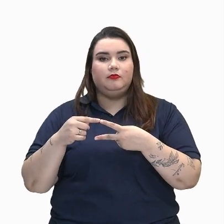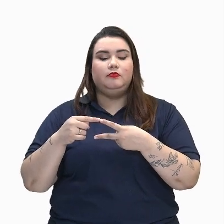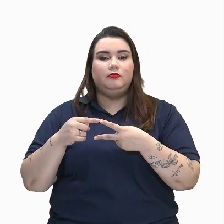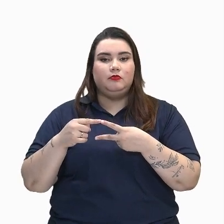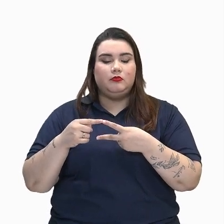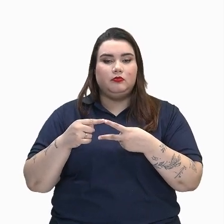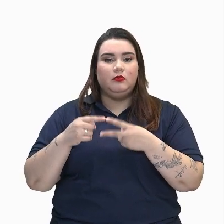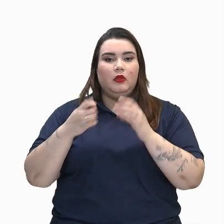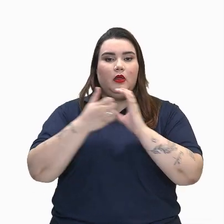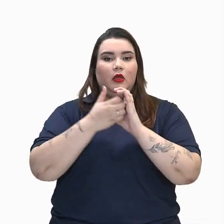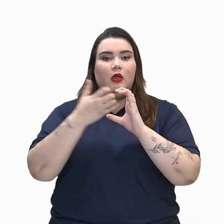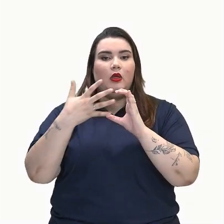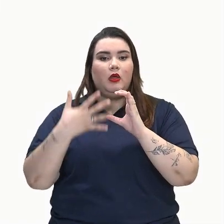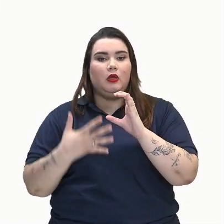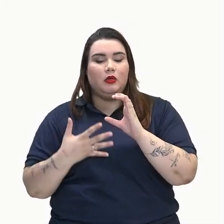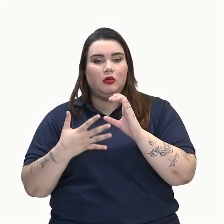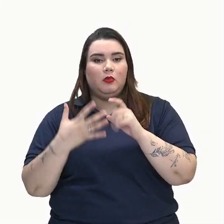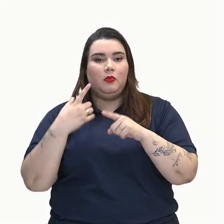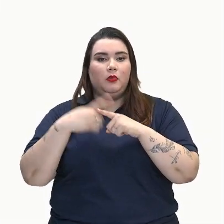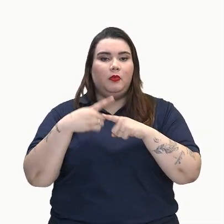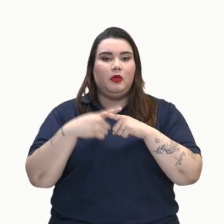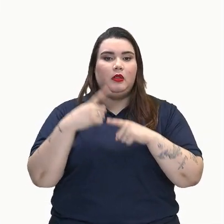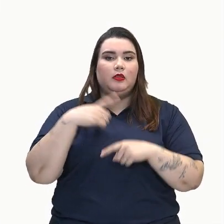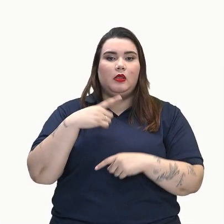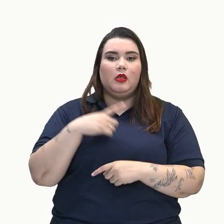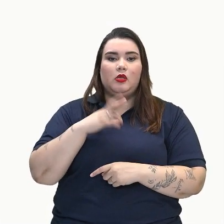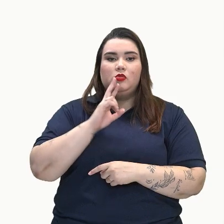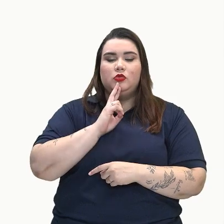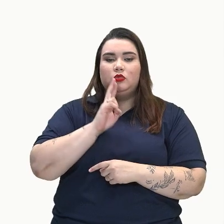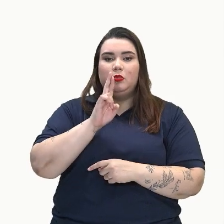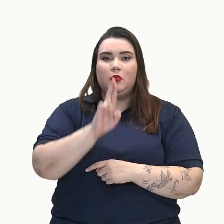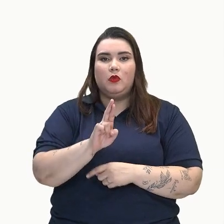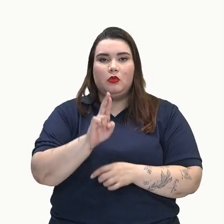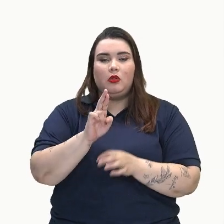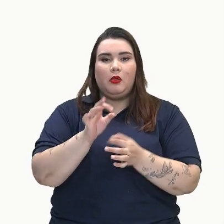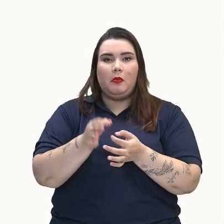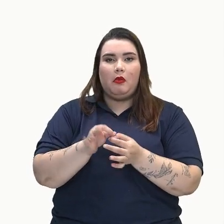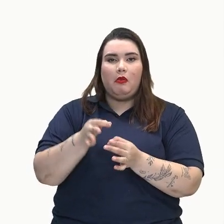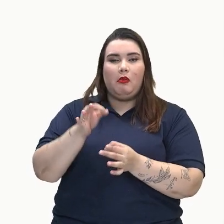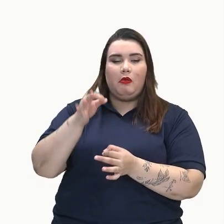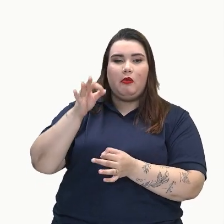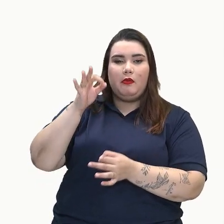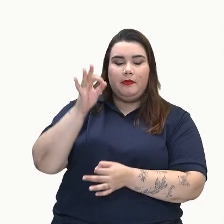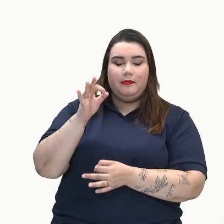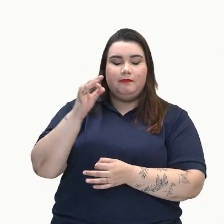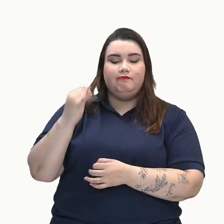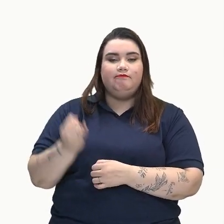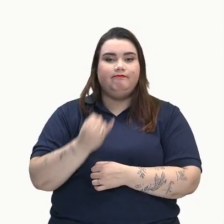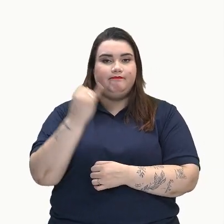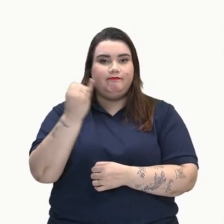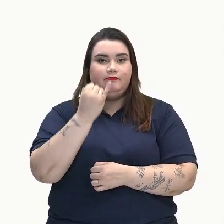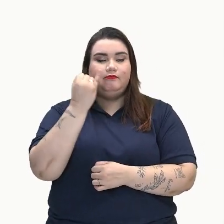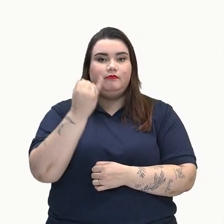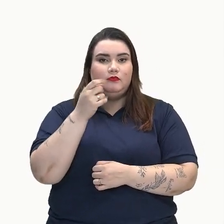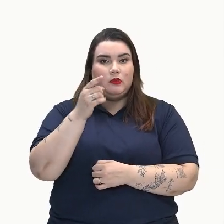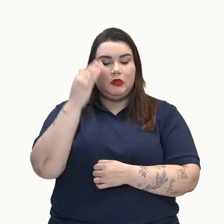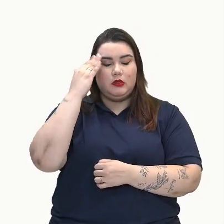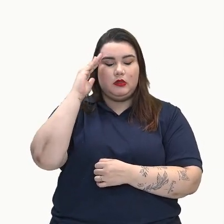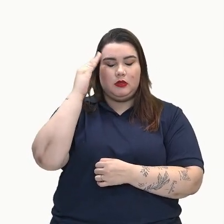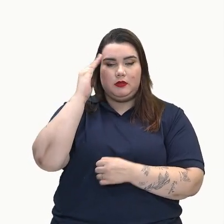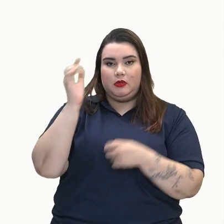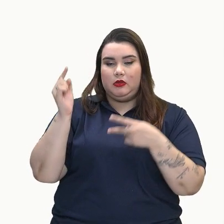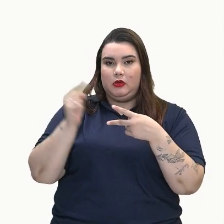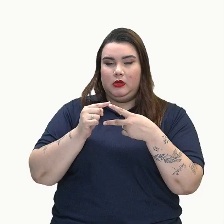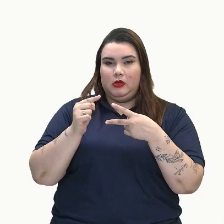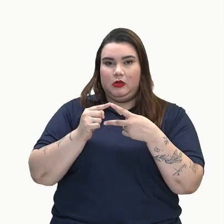se caracterizam por promoverem respostas longas. Isso aqui é importante você entender. Perguntas